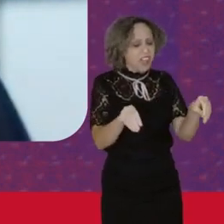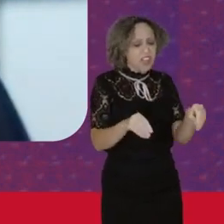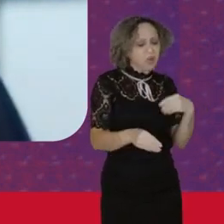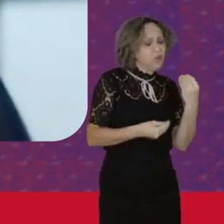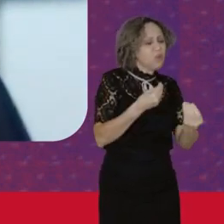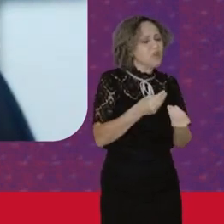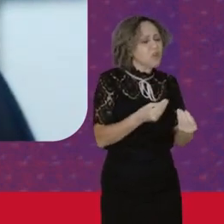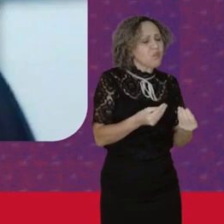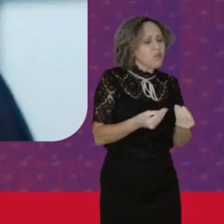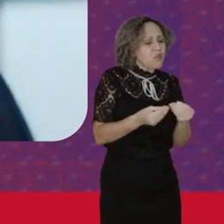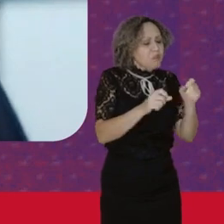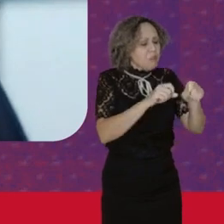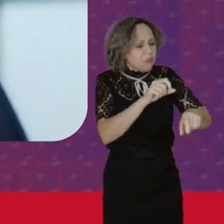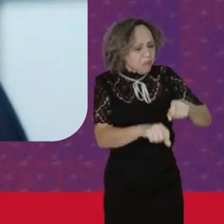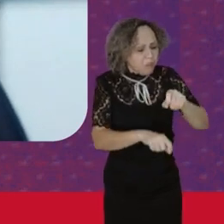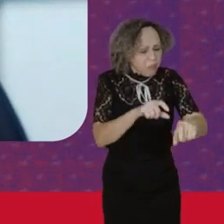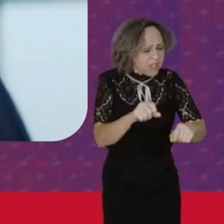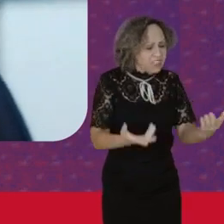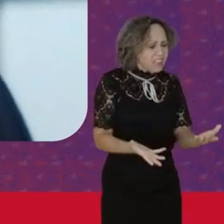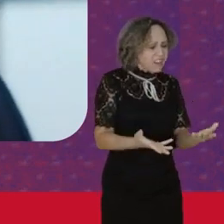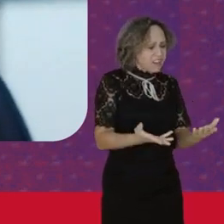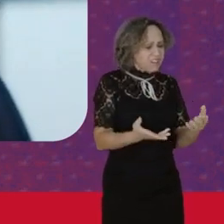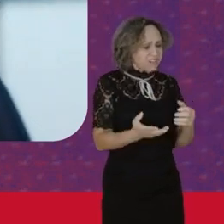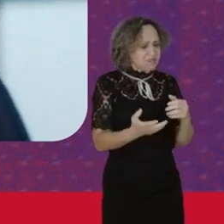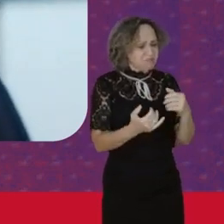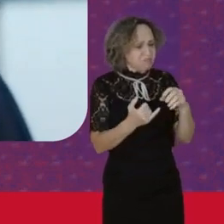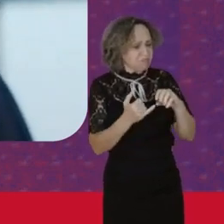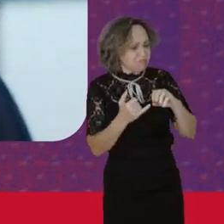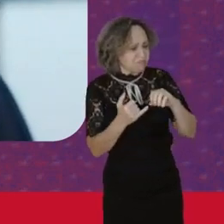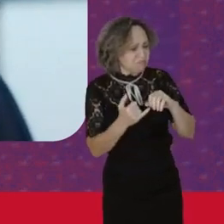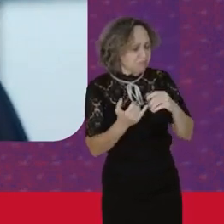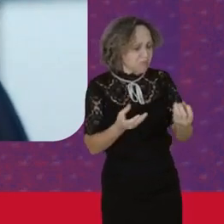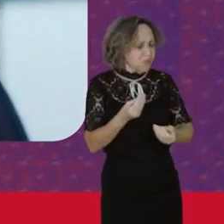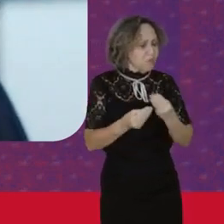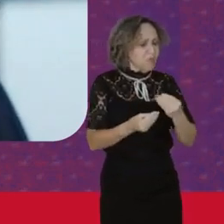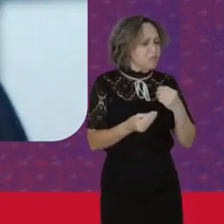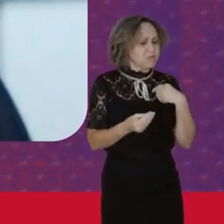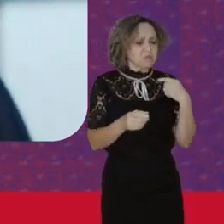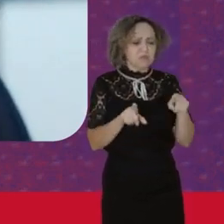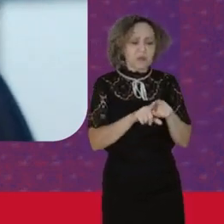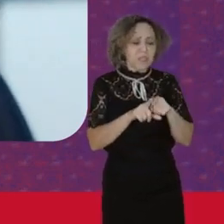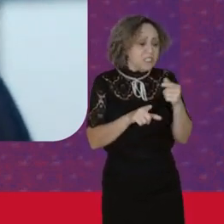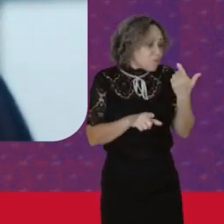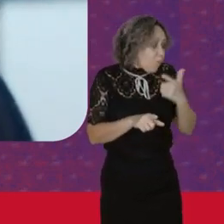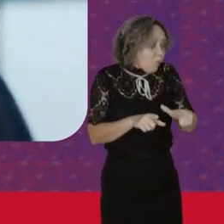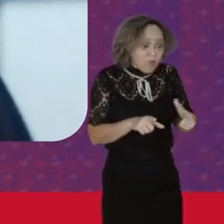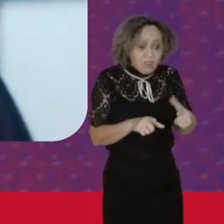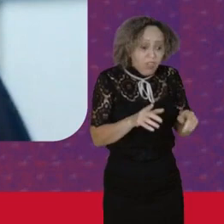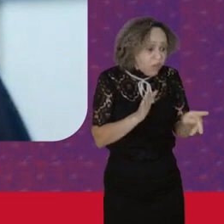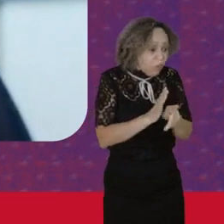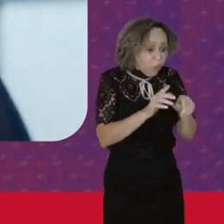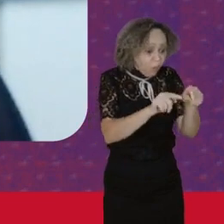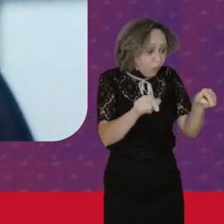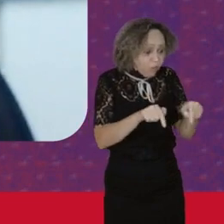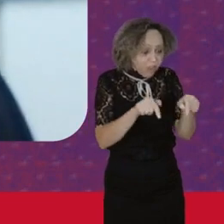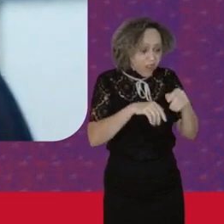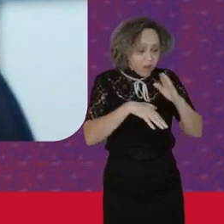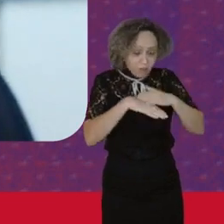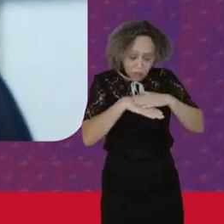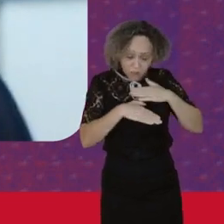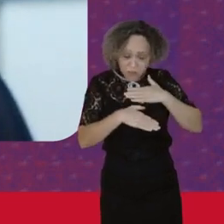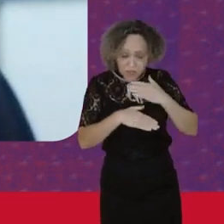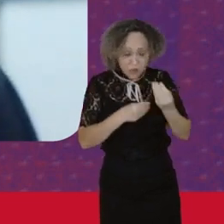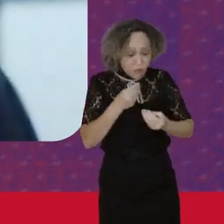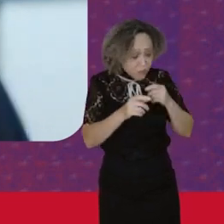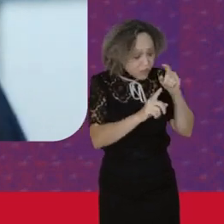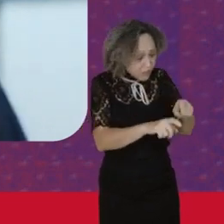campo, né? Sem terra a gente também não vai conseguir ter outras políticas públicas que são muito importantes para a gente viver com